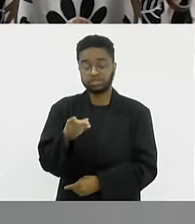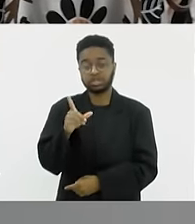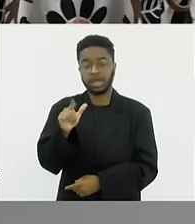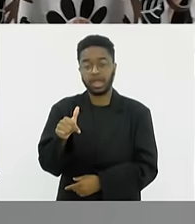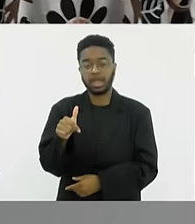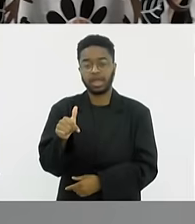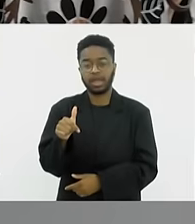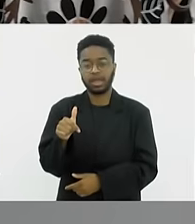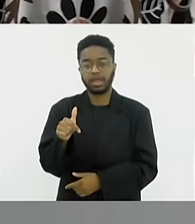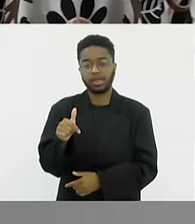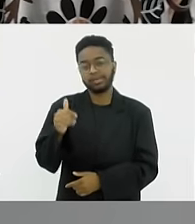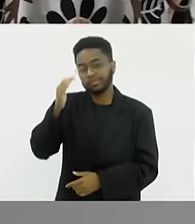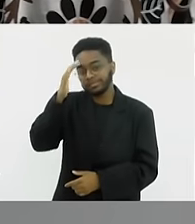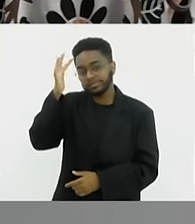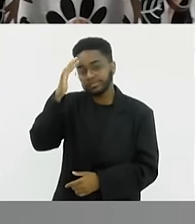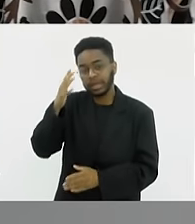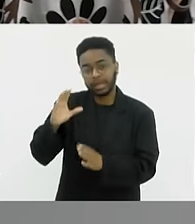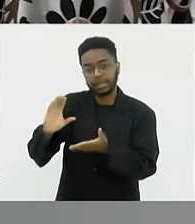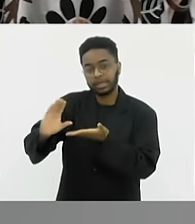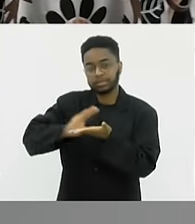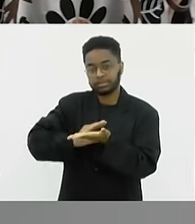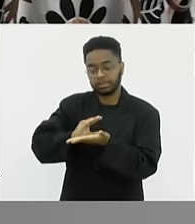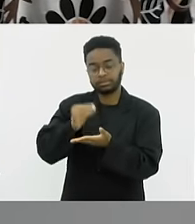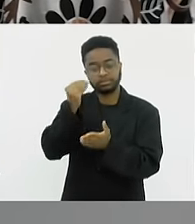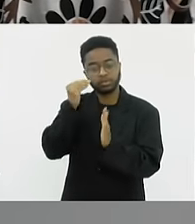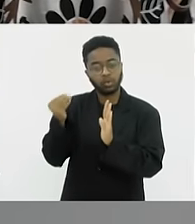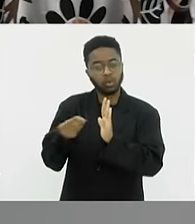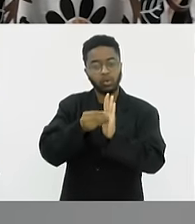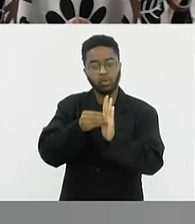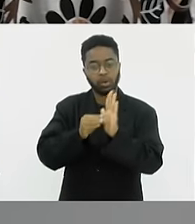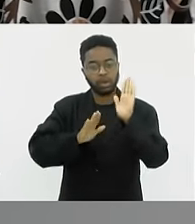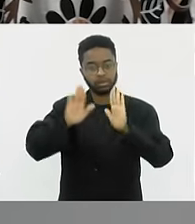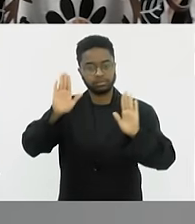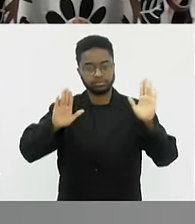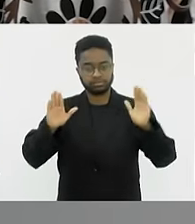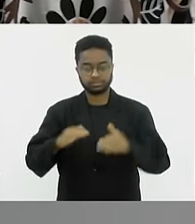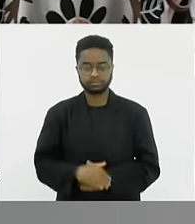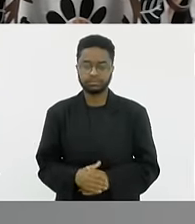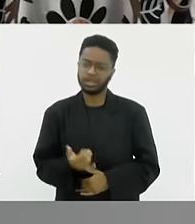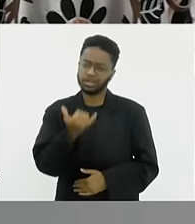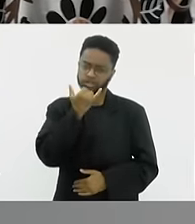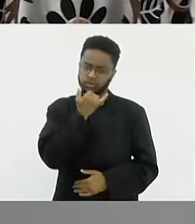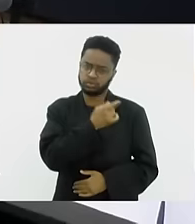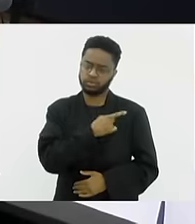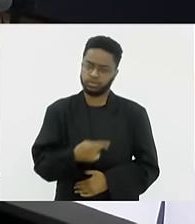estimativa que se fez para poder botar no objeto da licitação. Presidente, me perdoe.